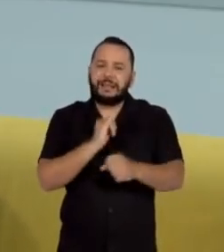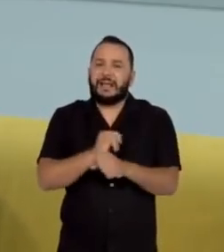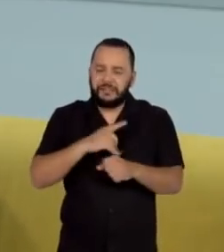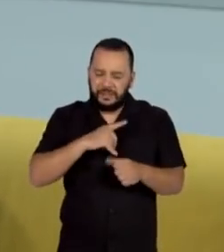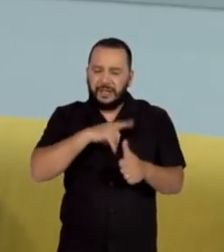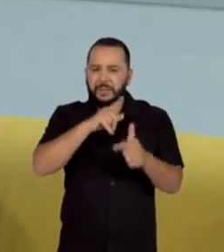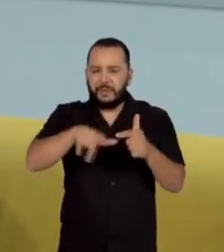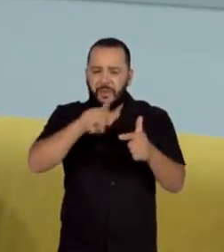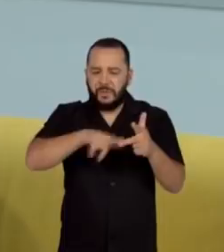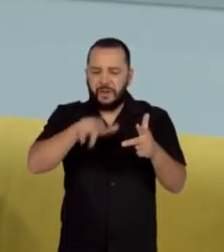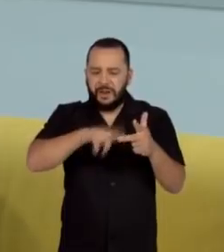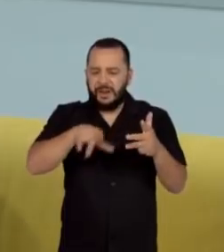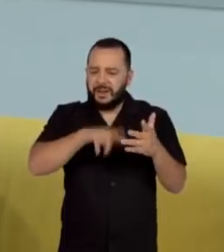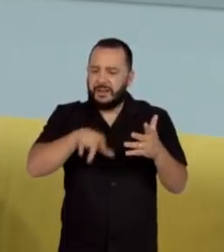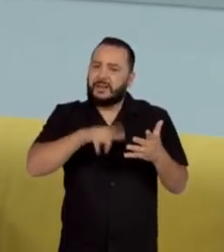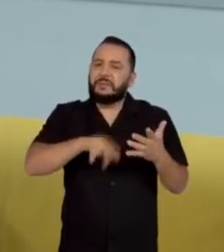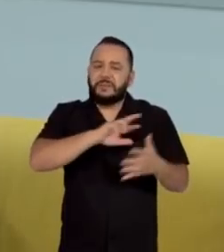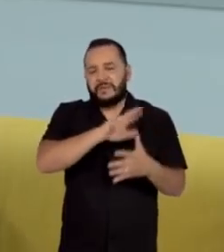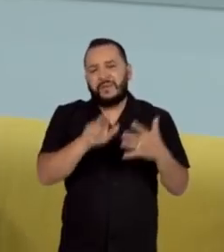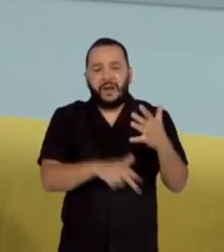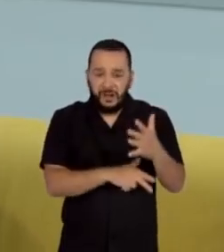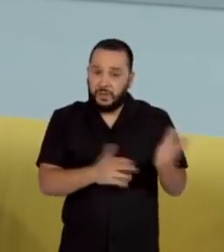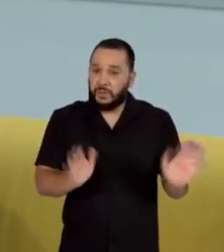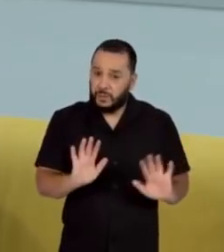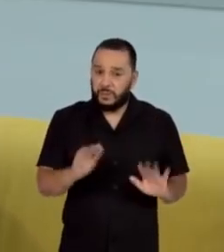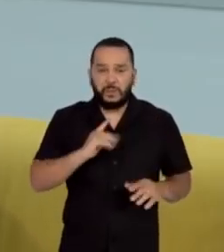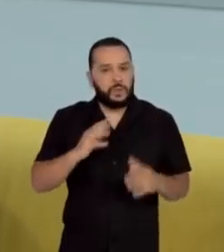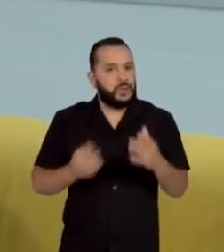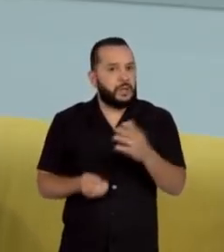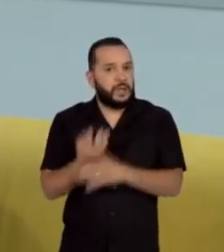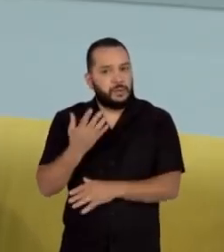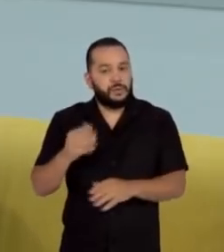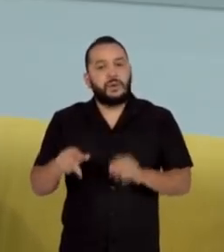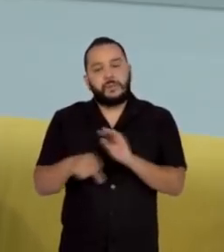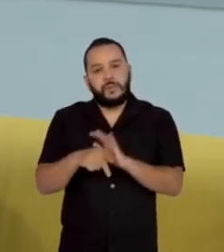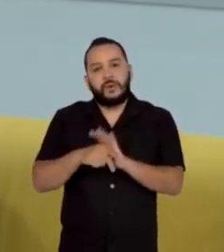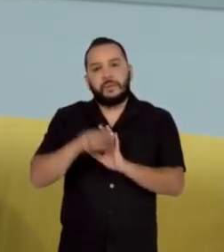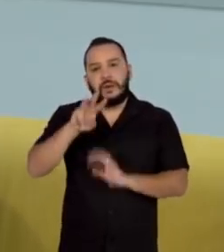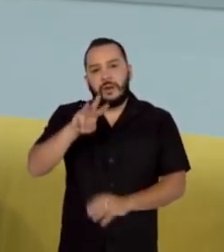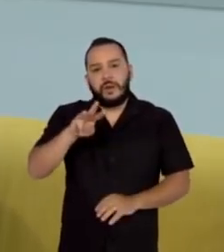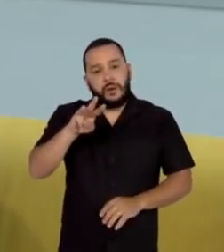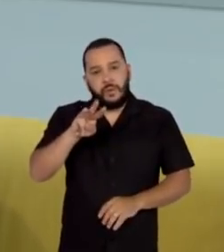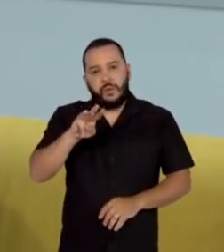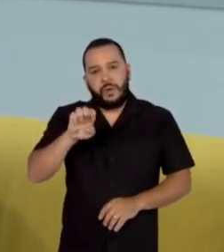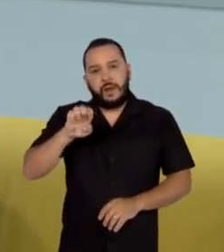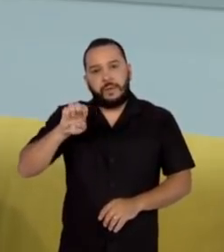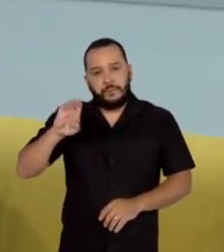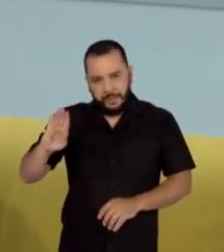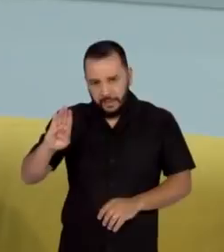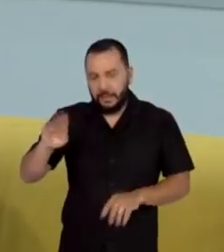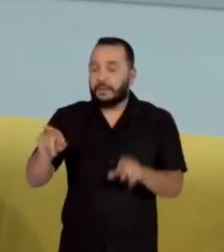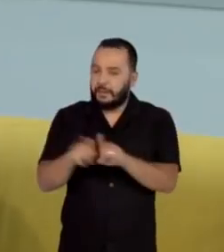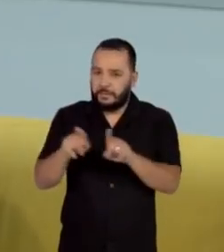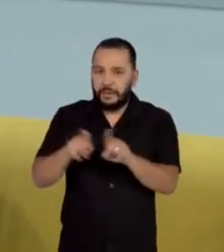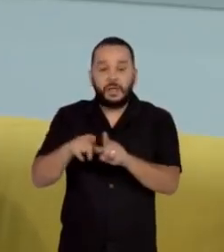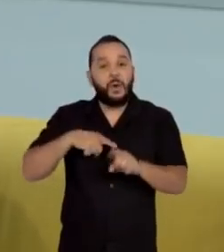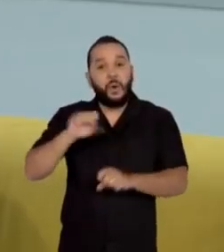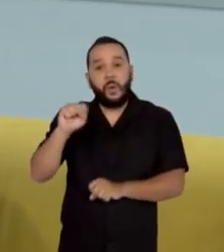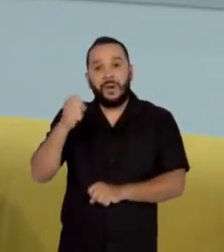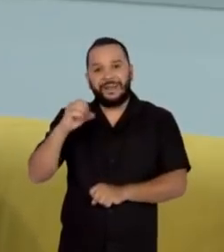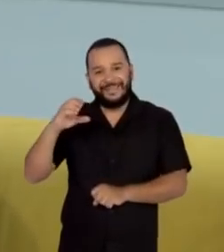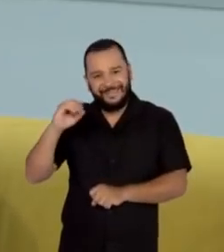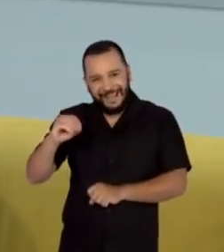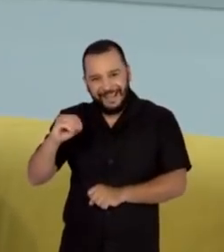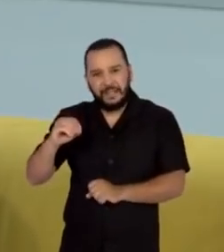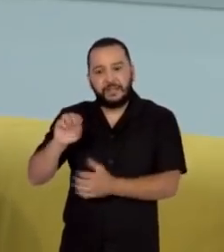apontados contra a rede mundial de computadores, o criador da web e 80 organizações mundiais divulgaram uma proposta